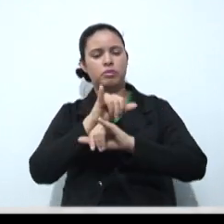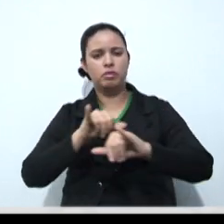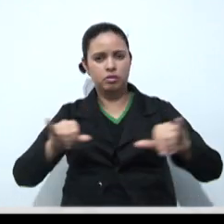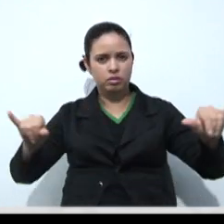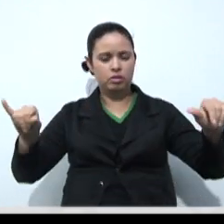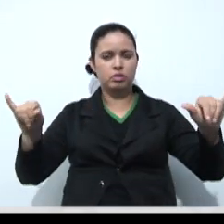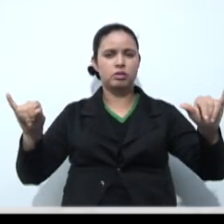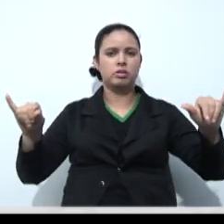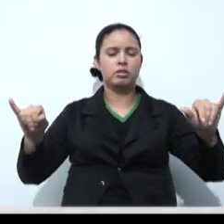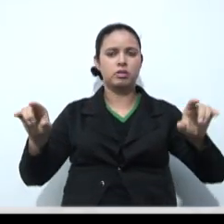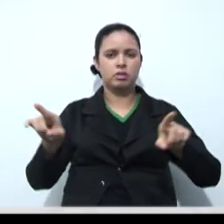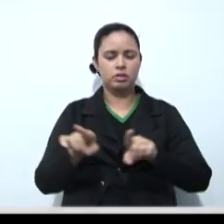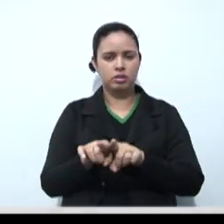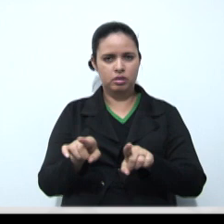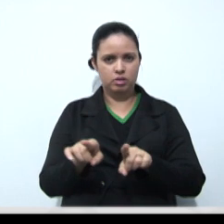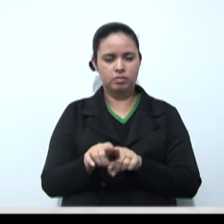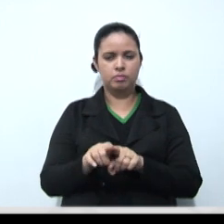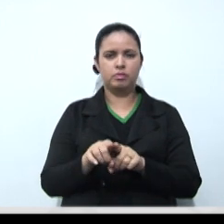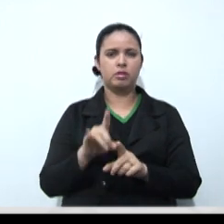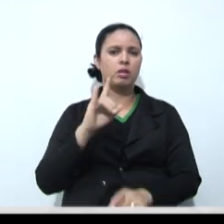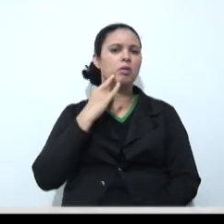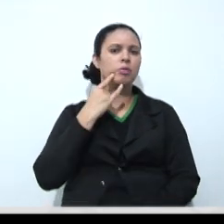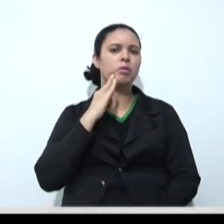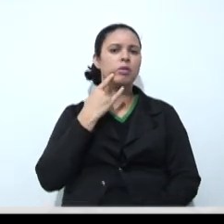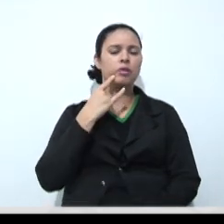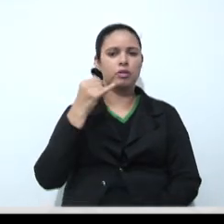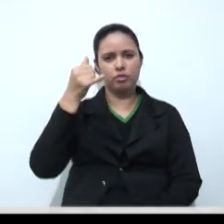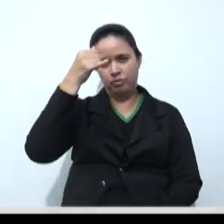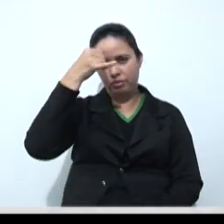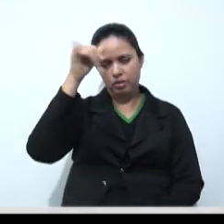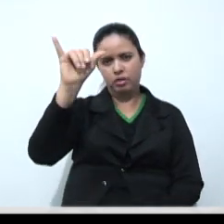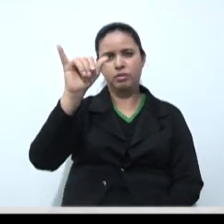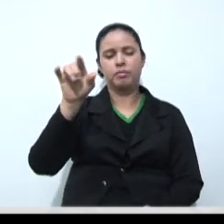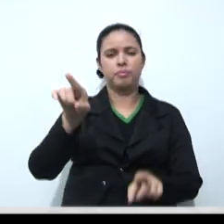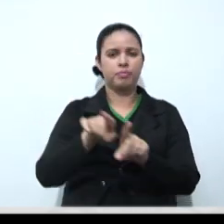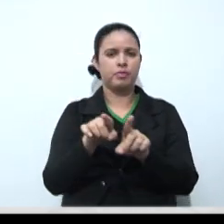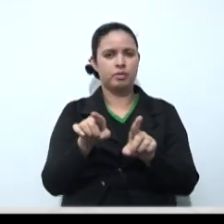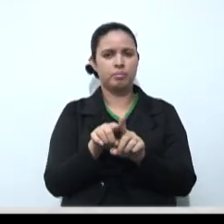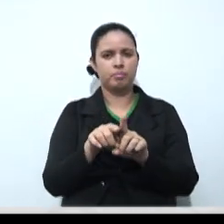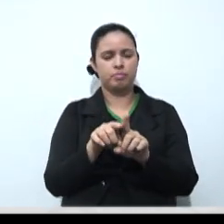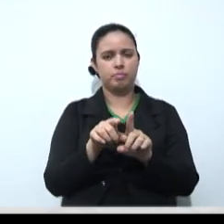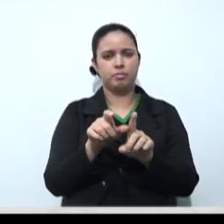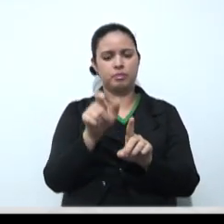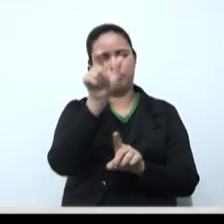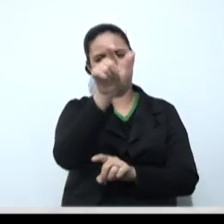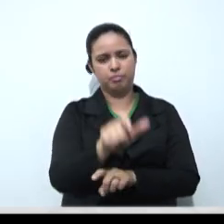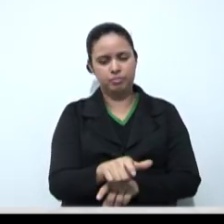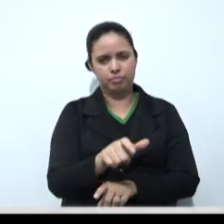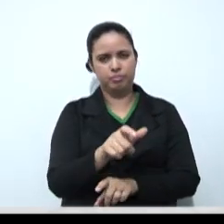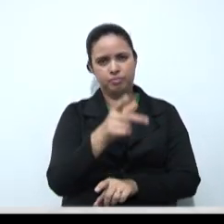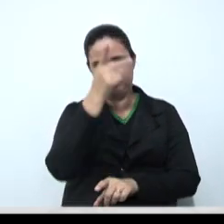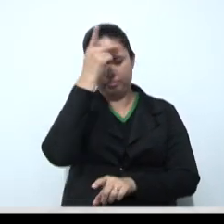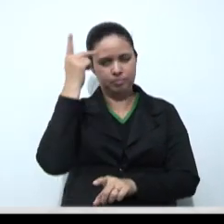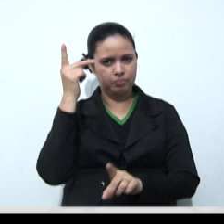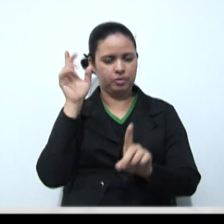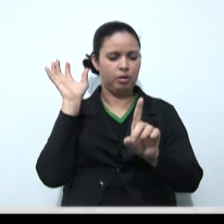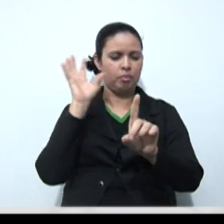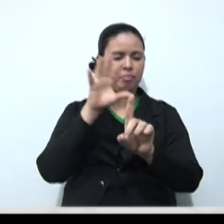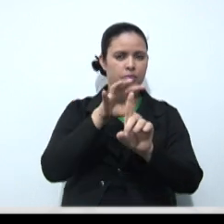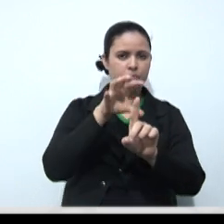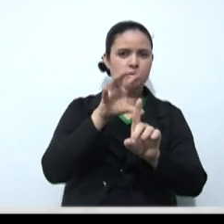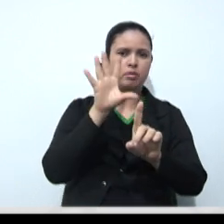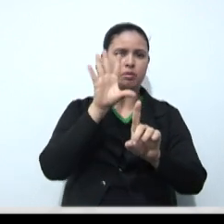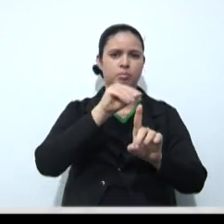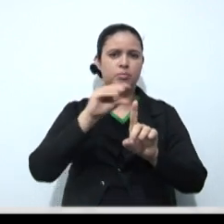campanhas de combate ao alcoolismo, tá, e ao assédio moral ou sexual no ambiente de trabalho, que promova